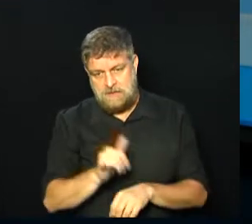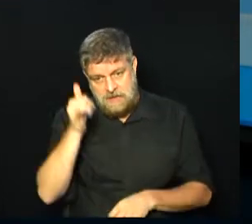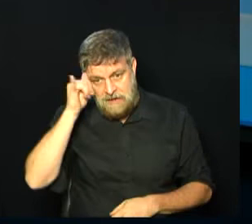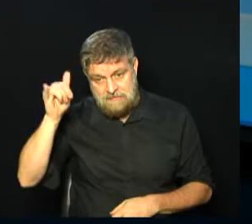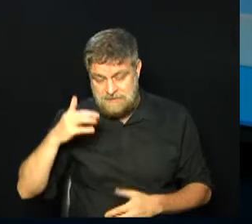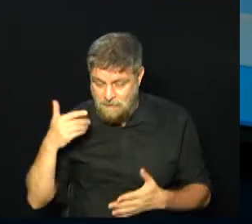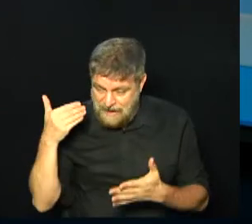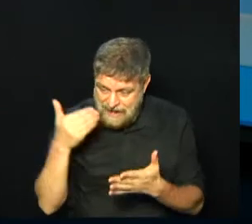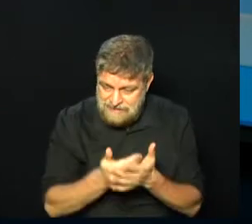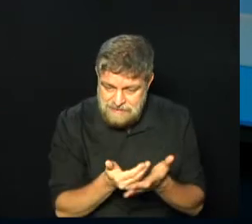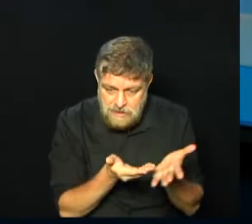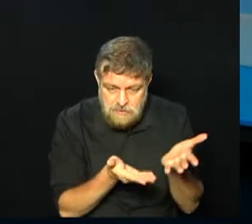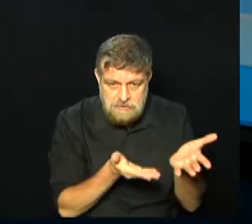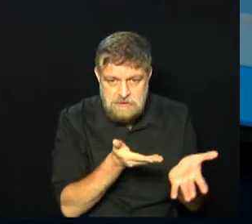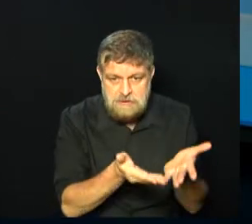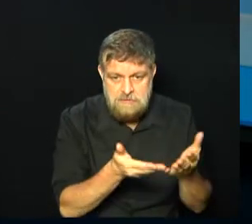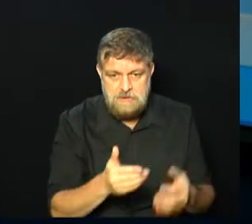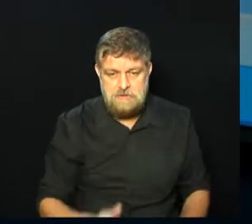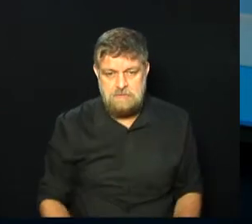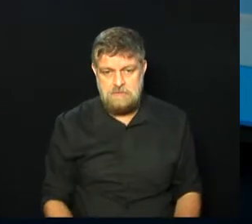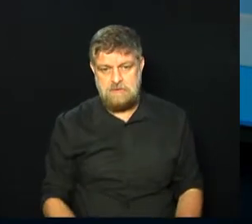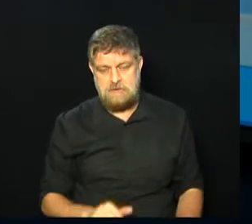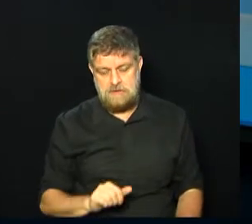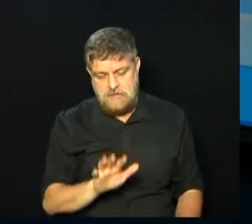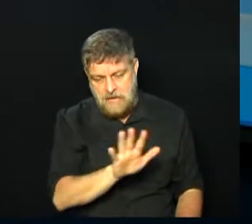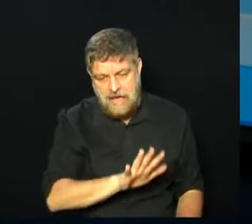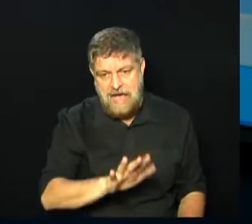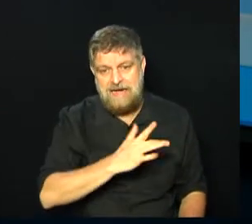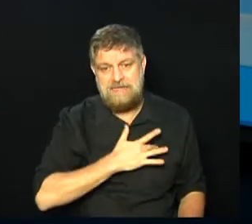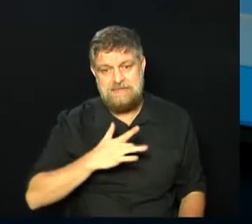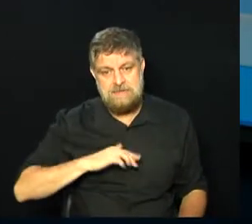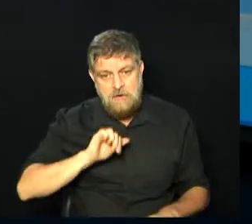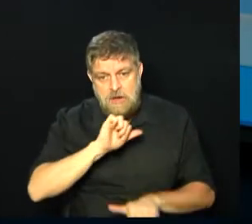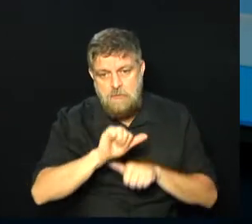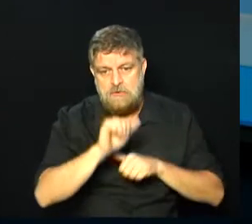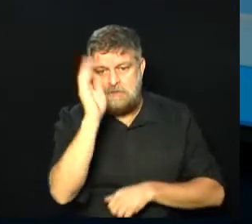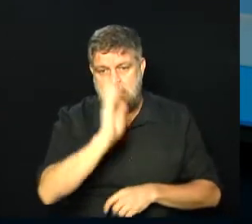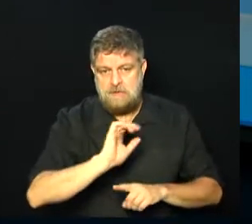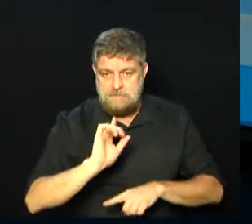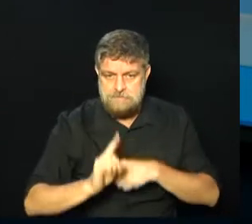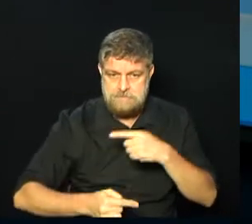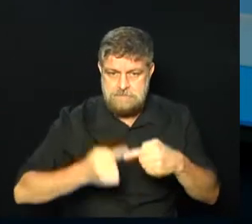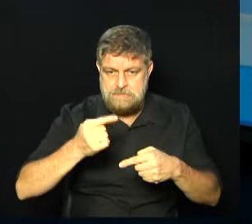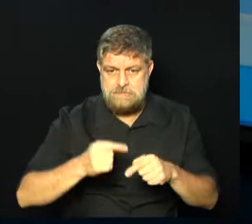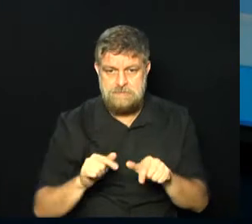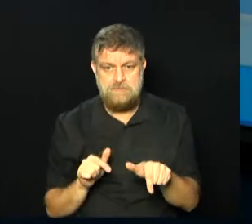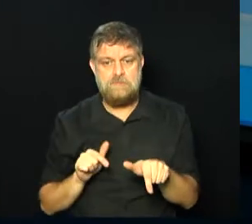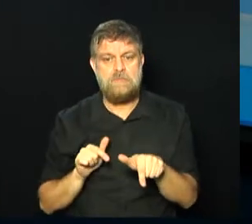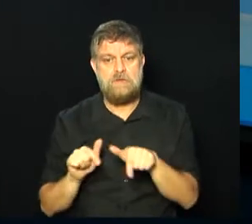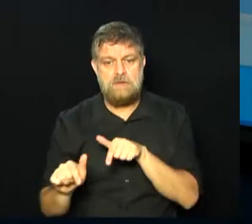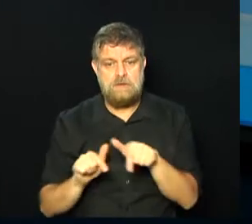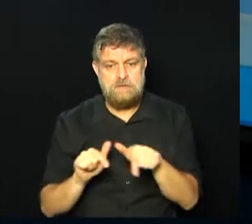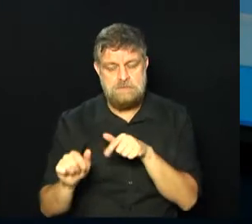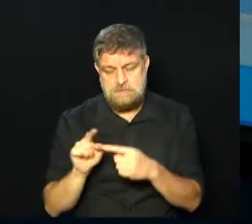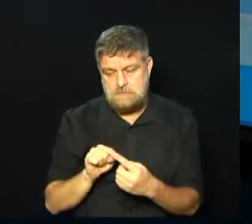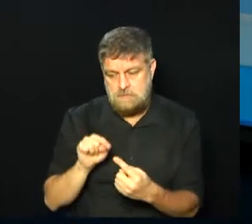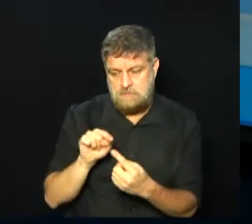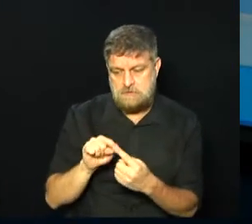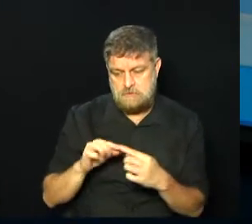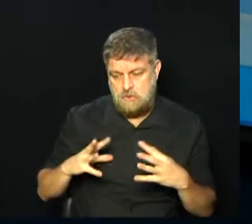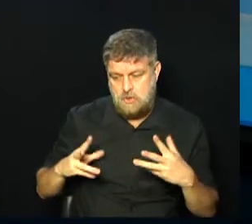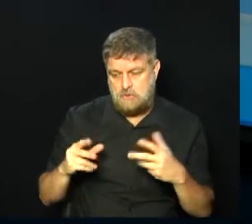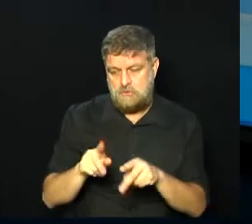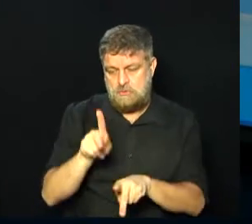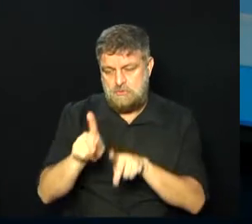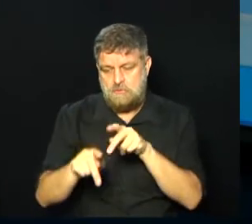tratamento e mudar para valer o cenário da saúde no Brasil. Trabalhamos para que todos os